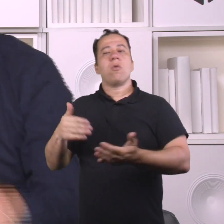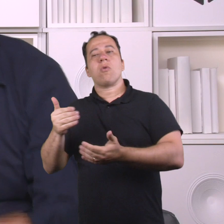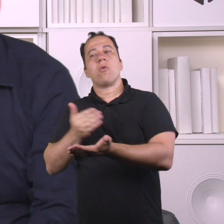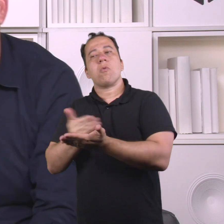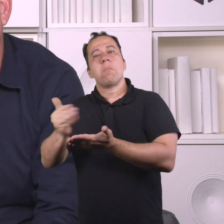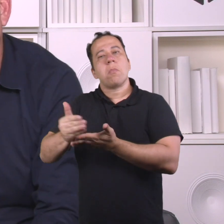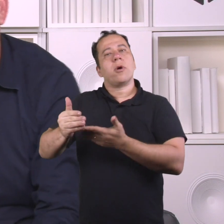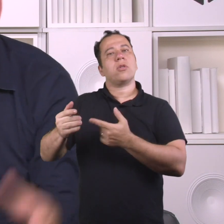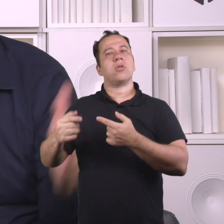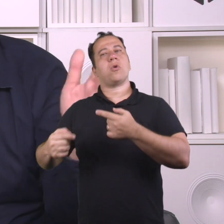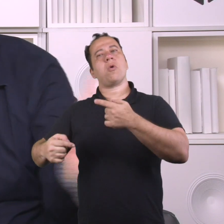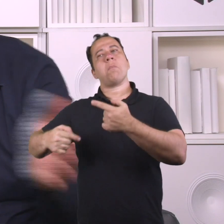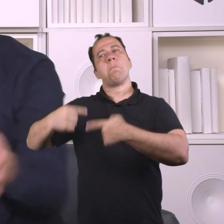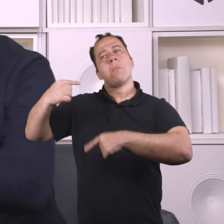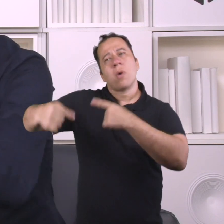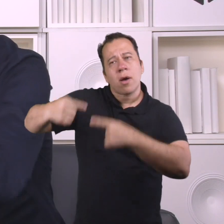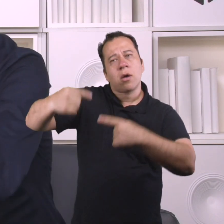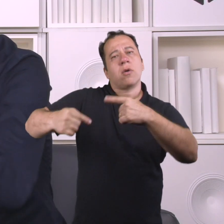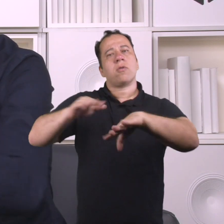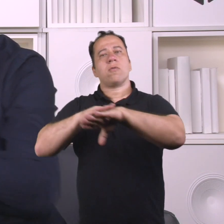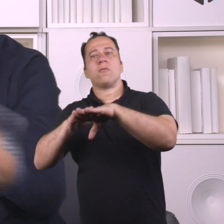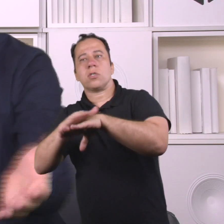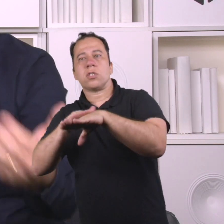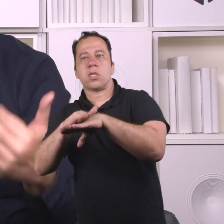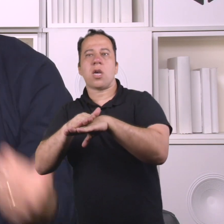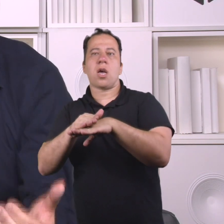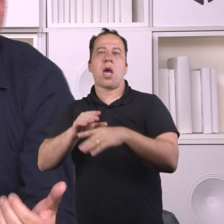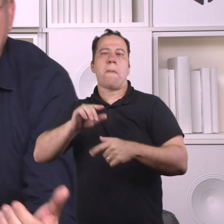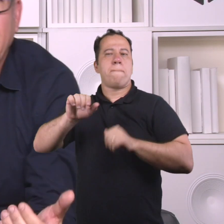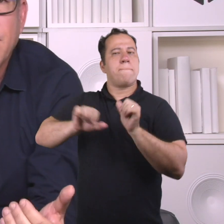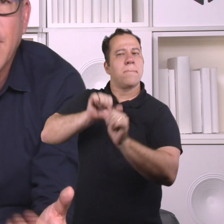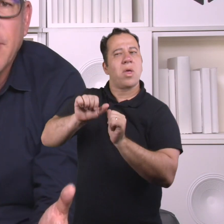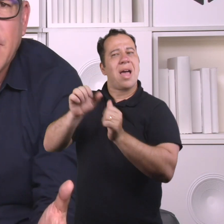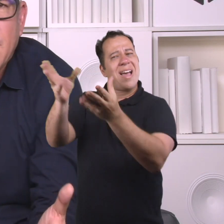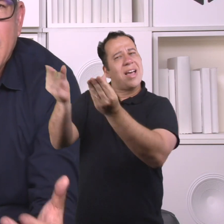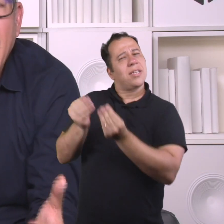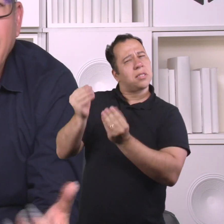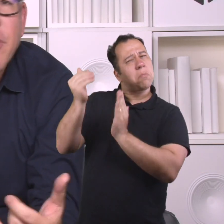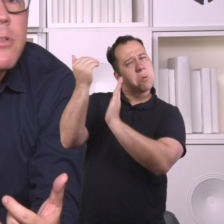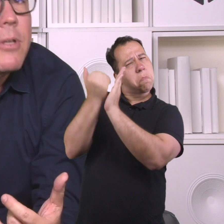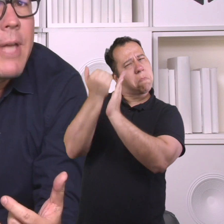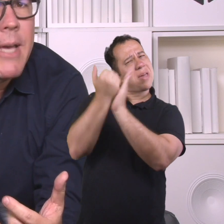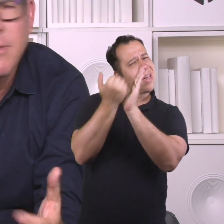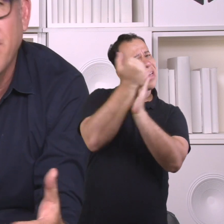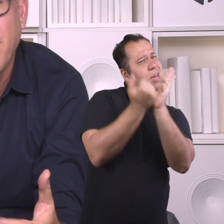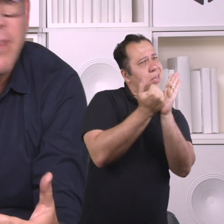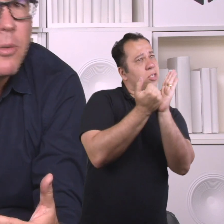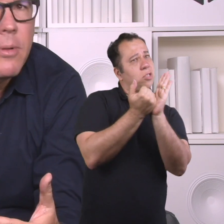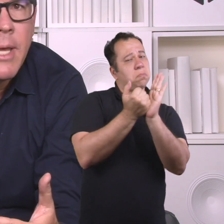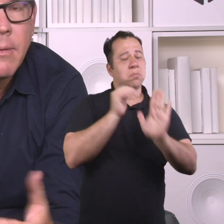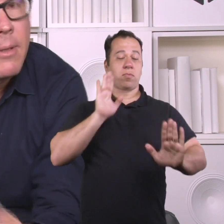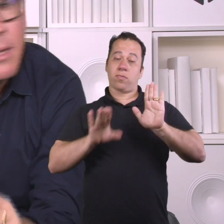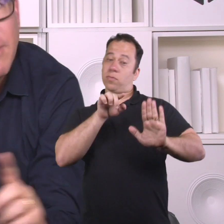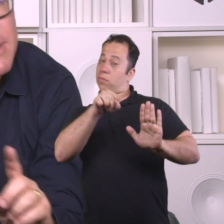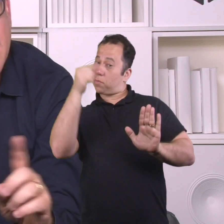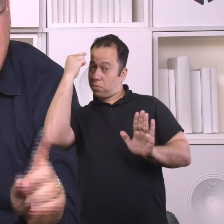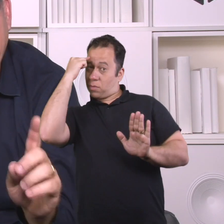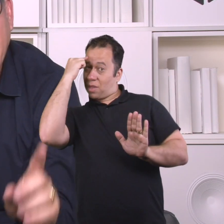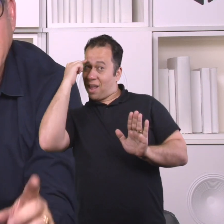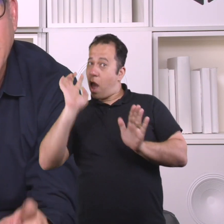com os devedores, fazendo quitação de dívida, recebendo a menos. Você diz assim: ele foi desonesto, ele foi fraudulento.